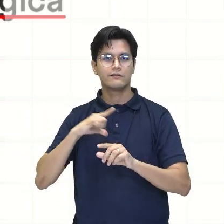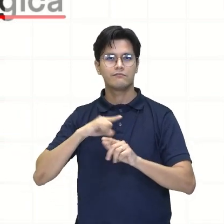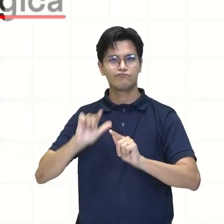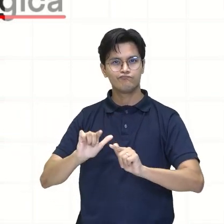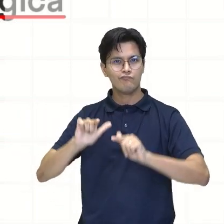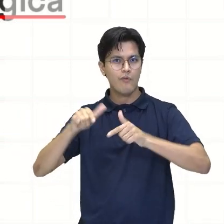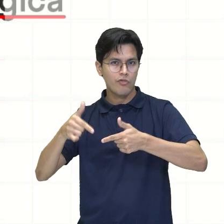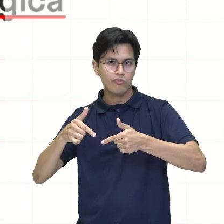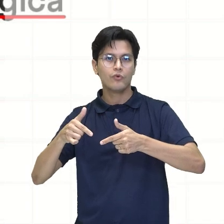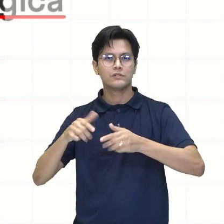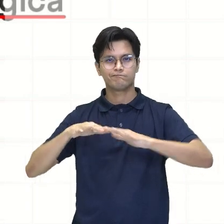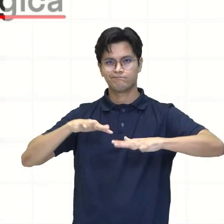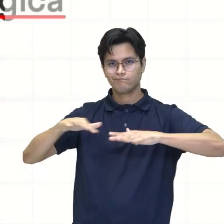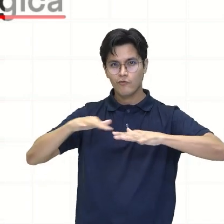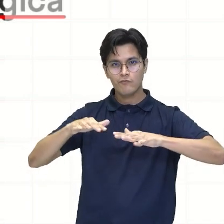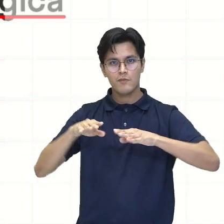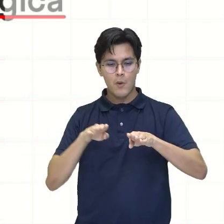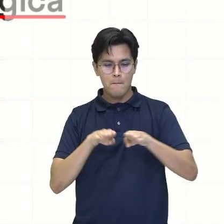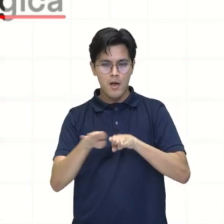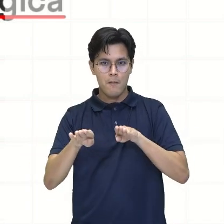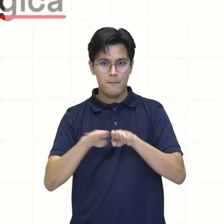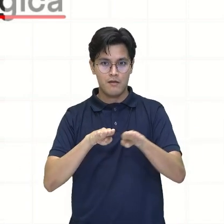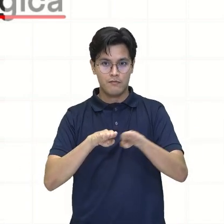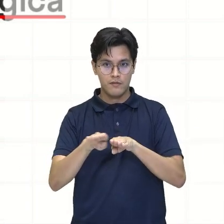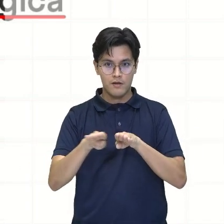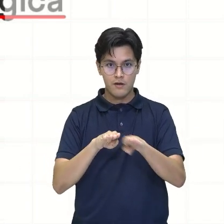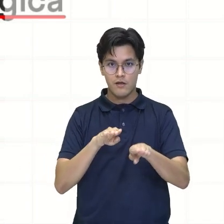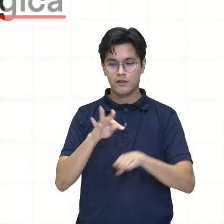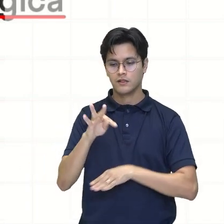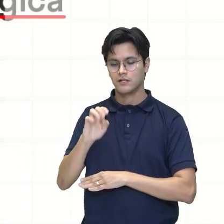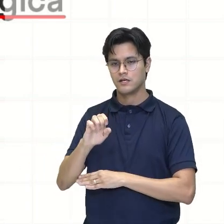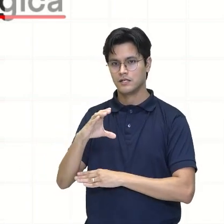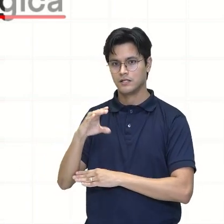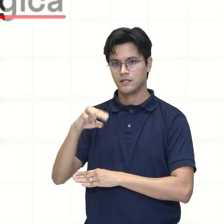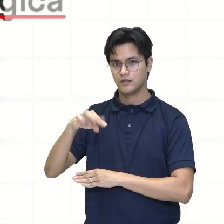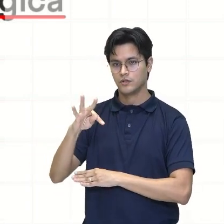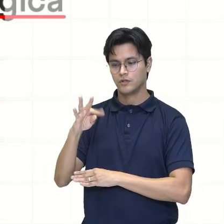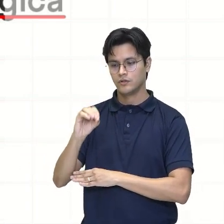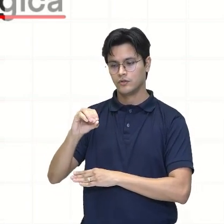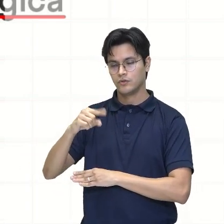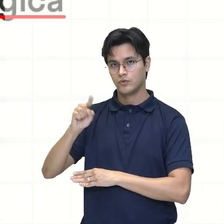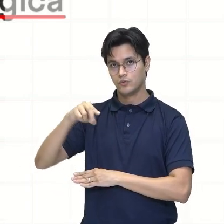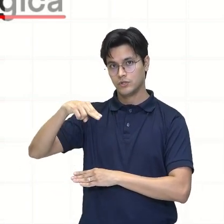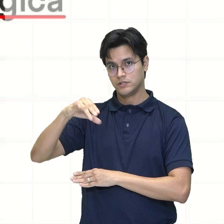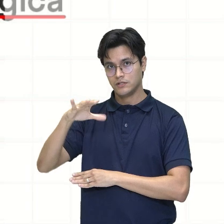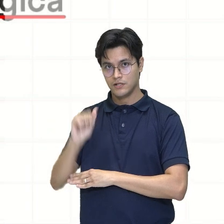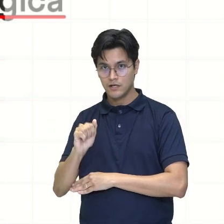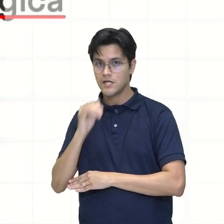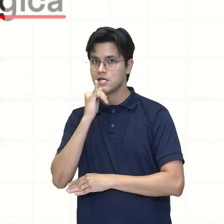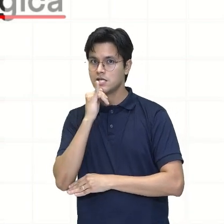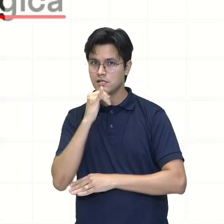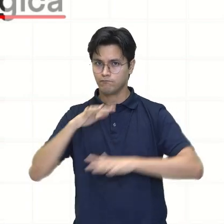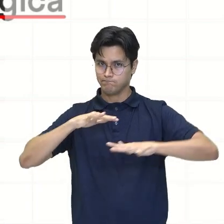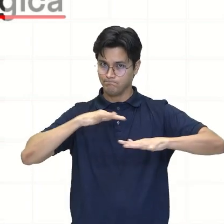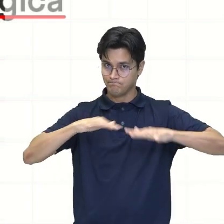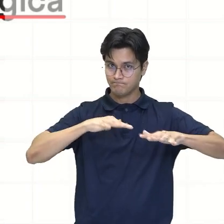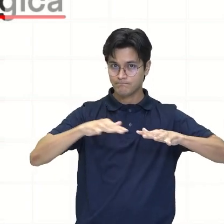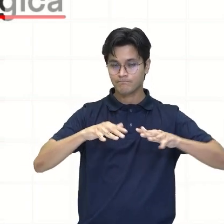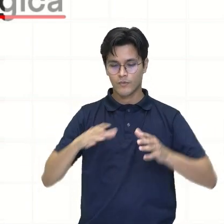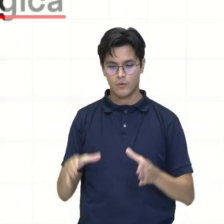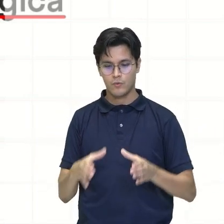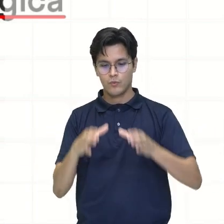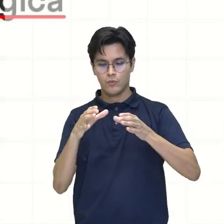ações tectônicas, como, por exemplo, aqui os terremotos, o vulcanismo, e também aqui